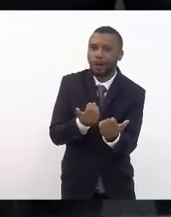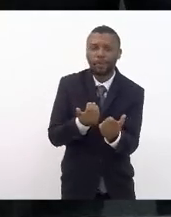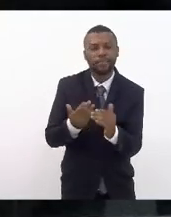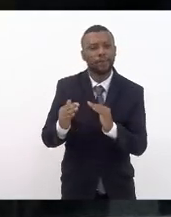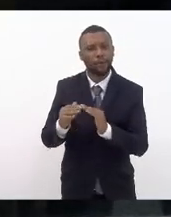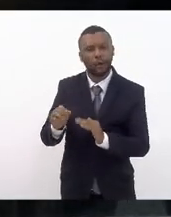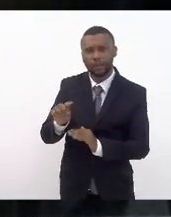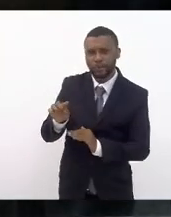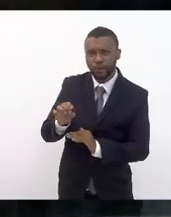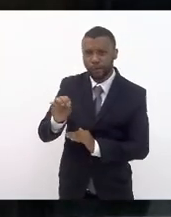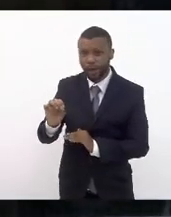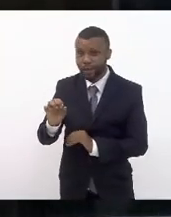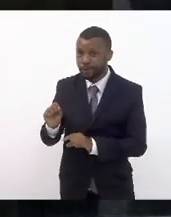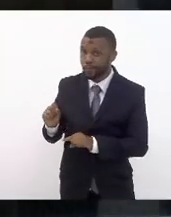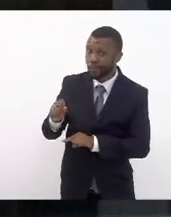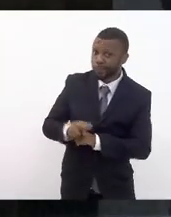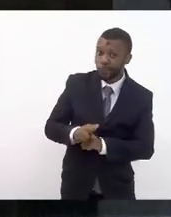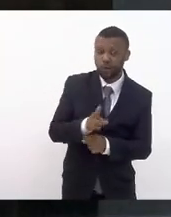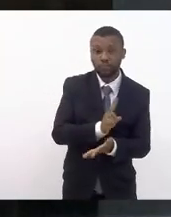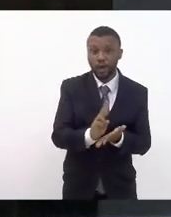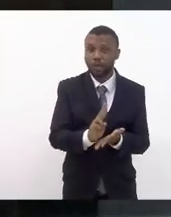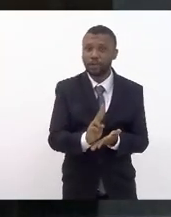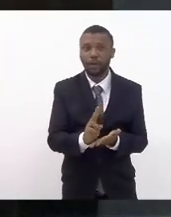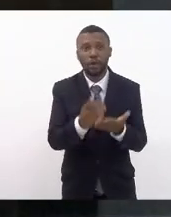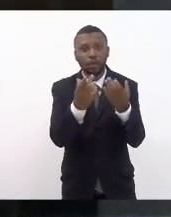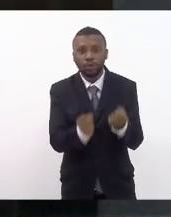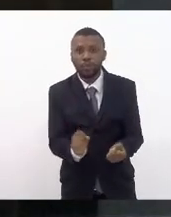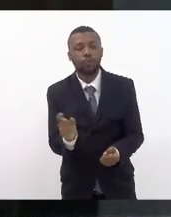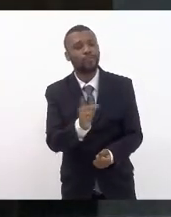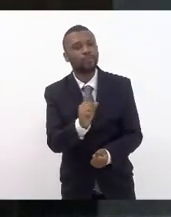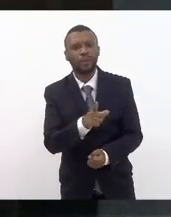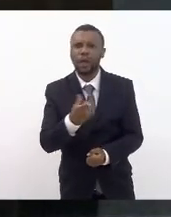à universidade. Não estarei presente,